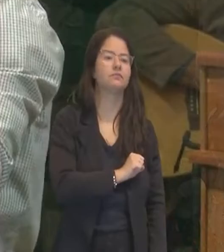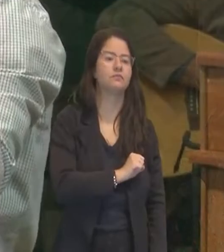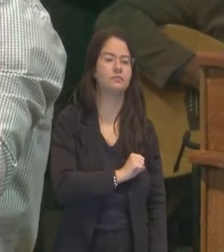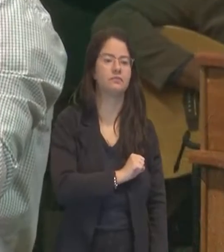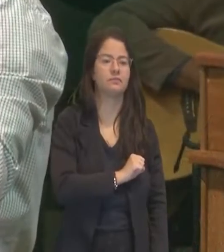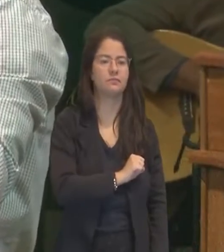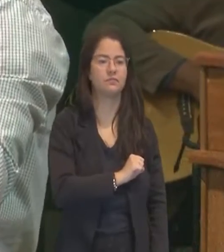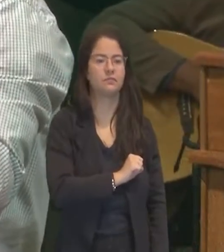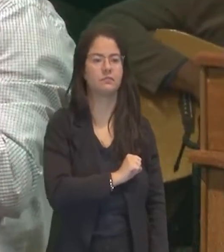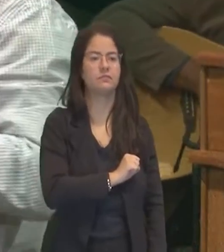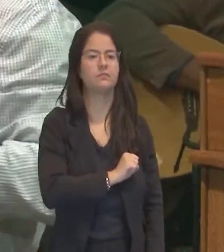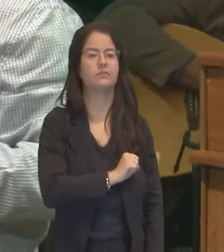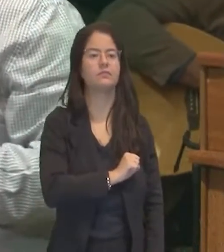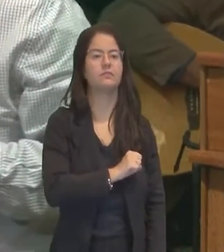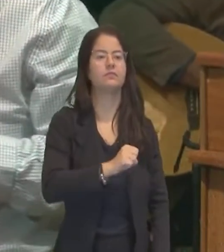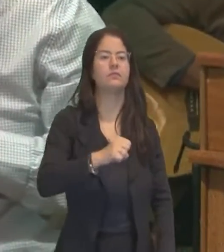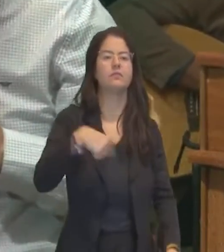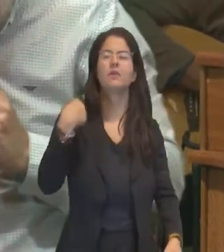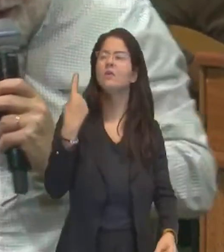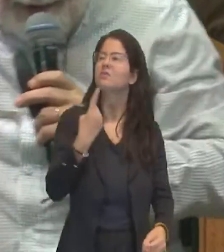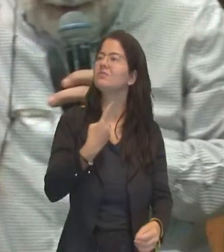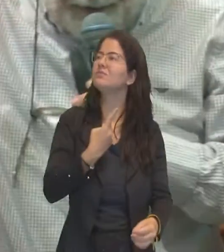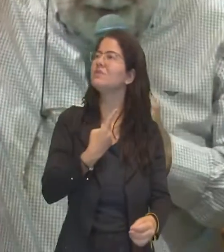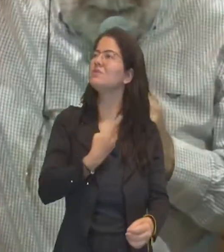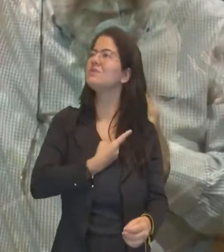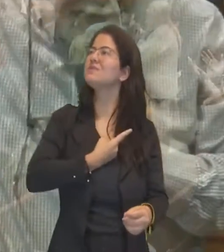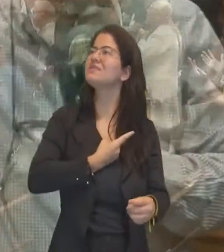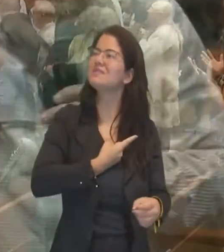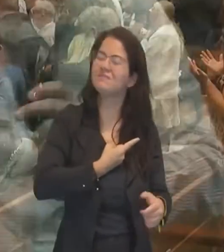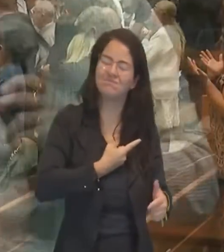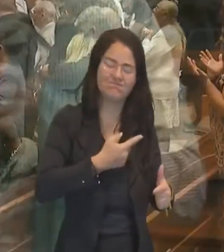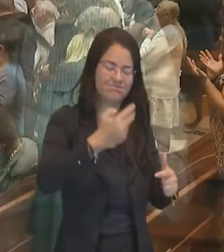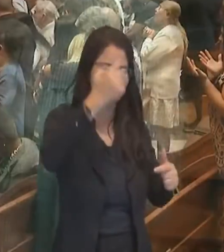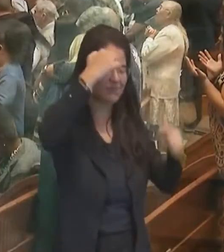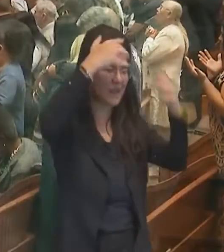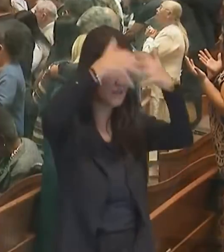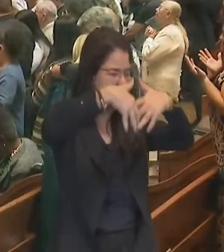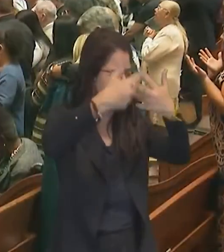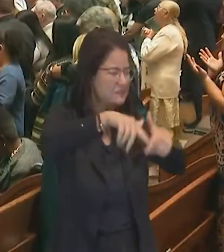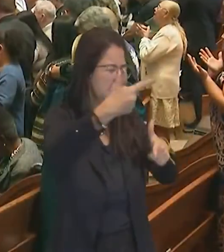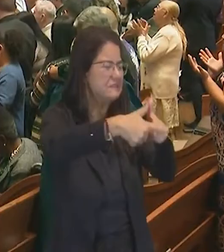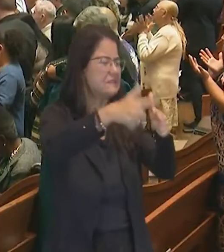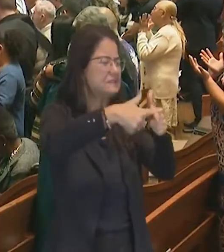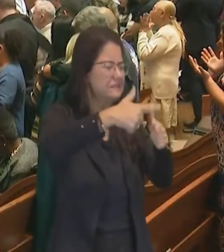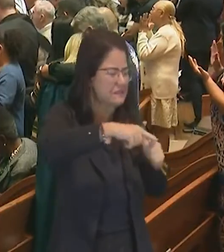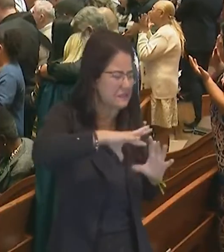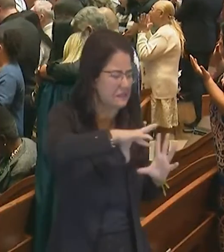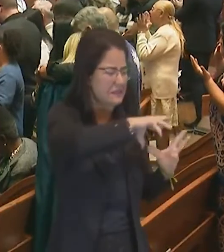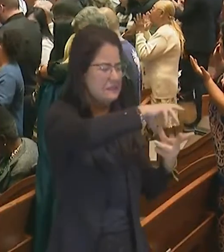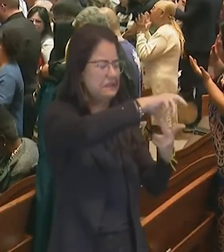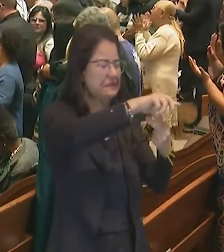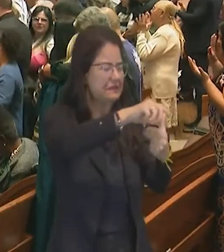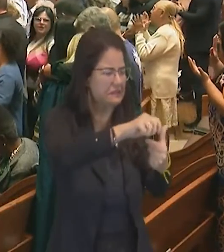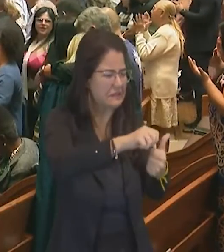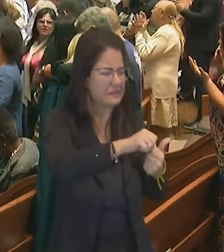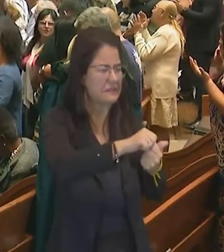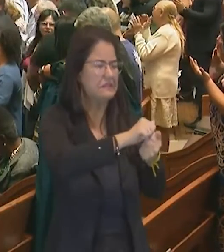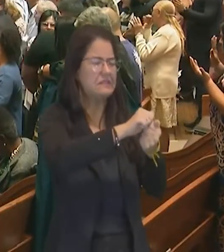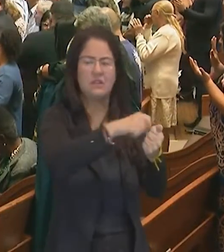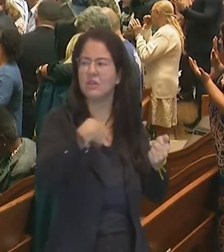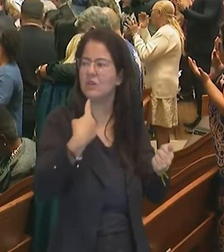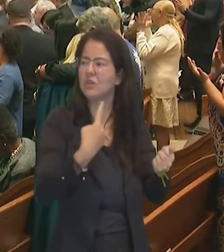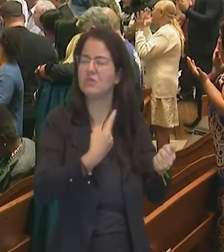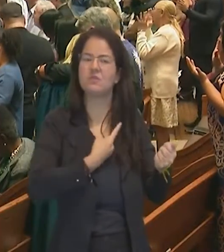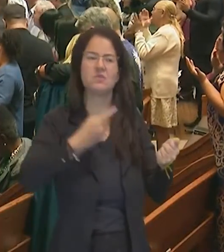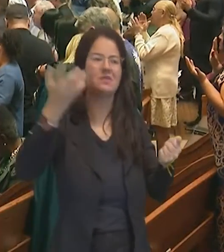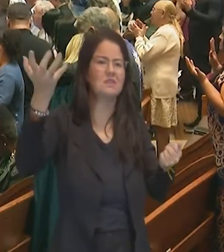seu casamento, para a honra e glória do nome do Senhor. Você crê? Você verá a glória